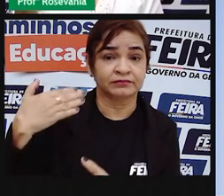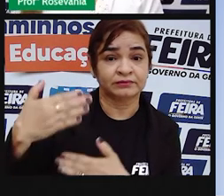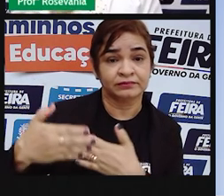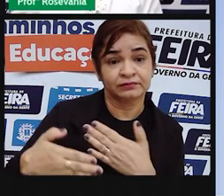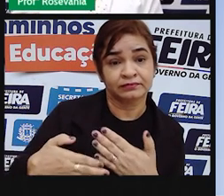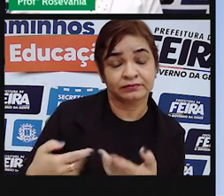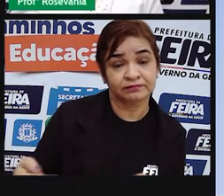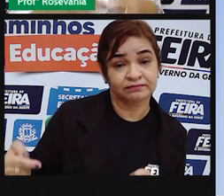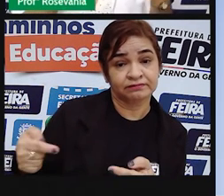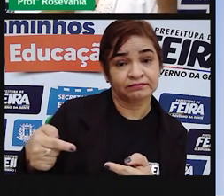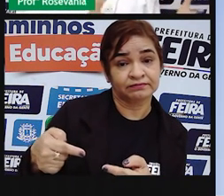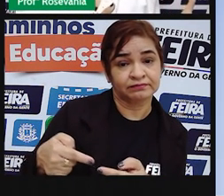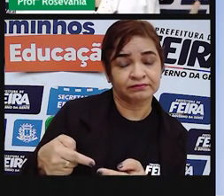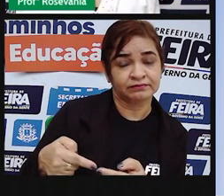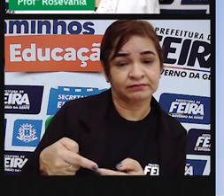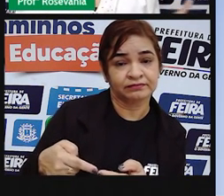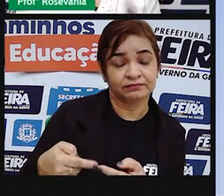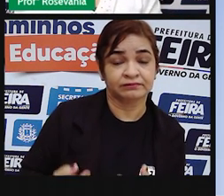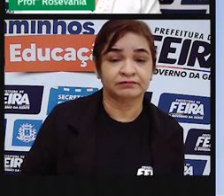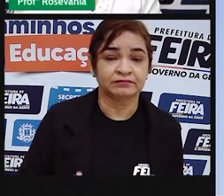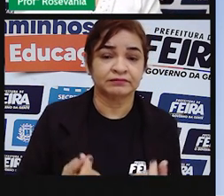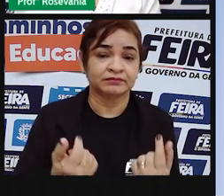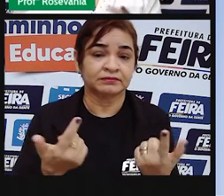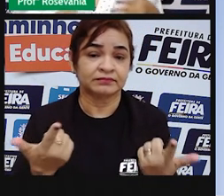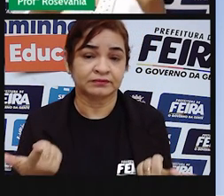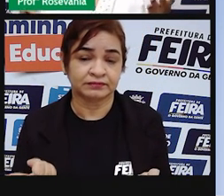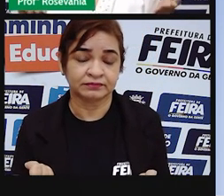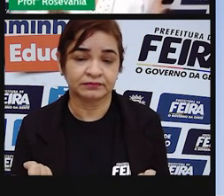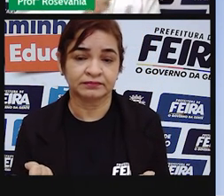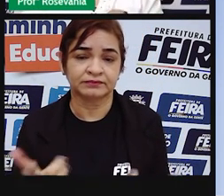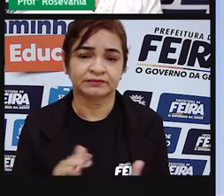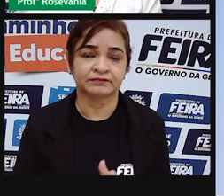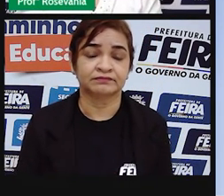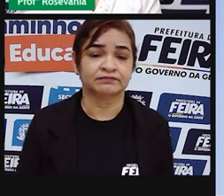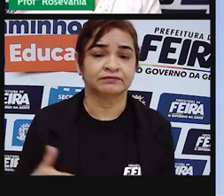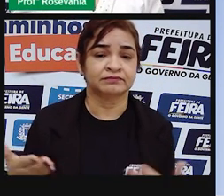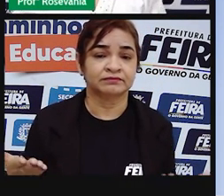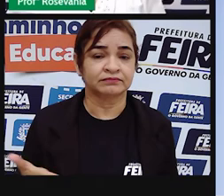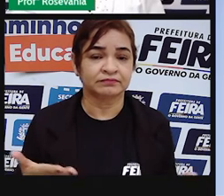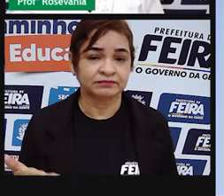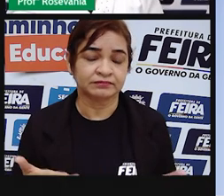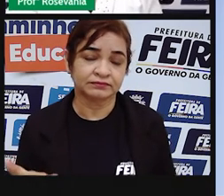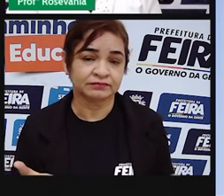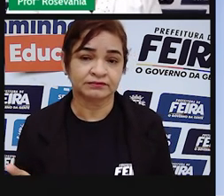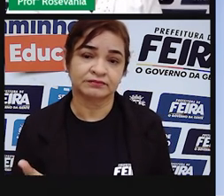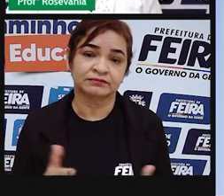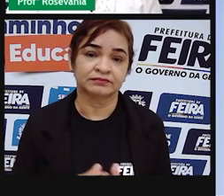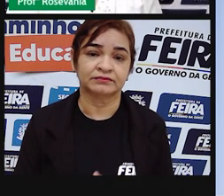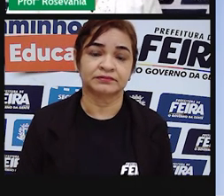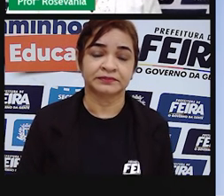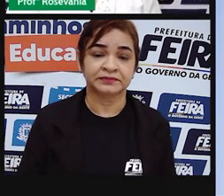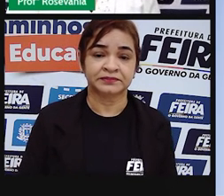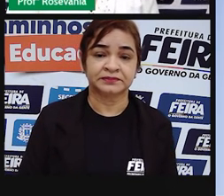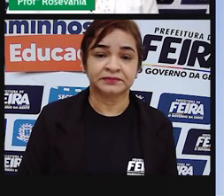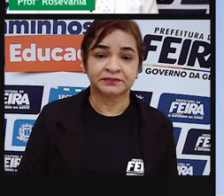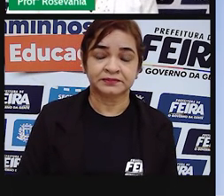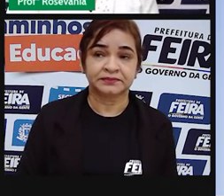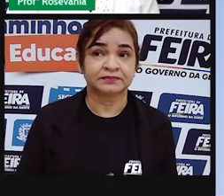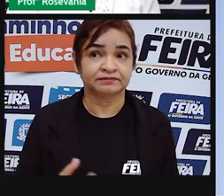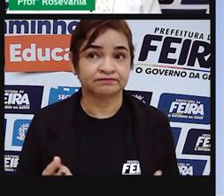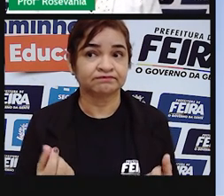estão todos ligados. Ou a economia, no caso agora, né, dos dias atuais, a gente está ligado mesmo às